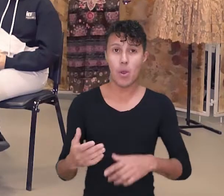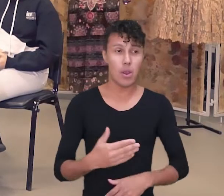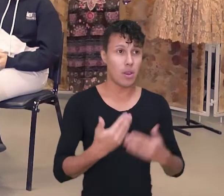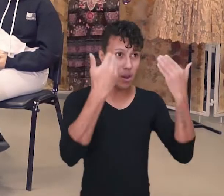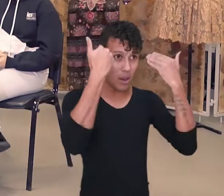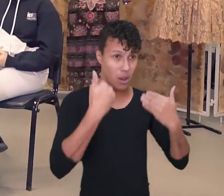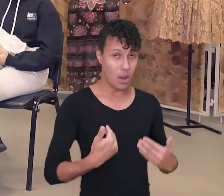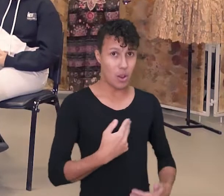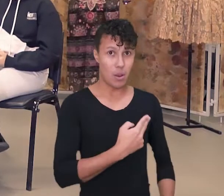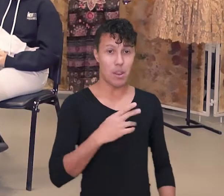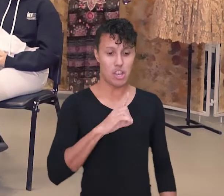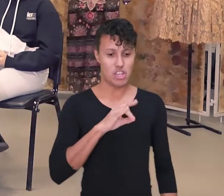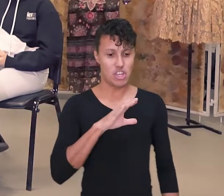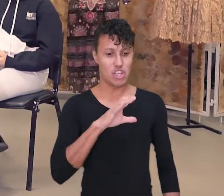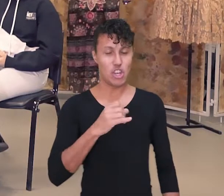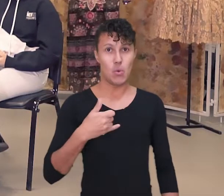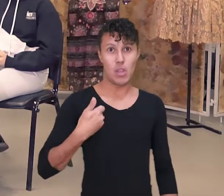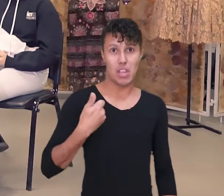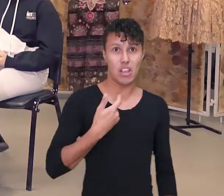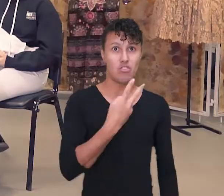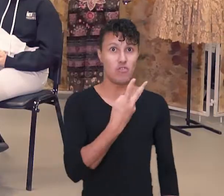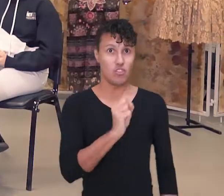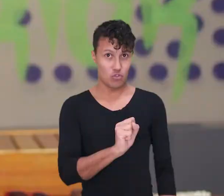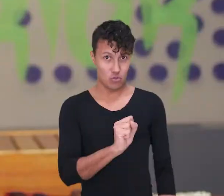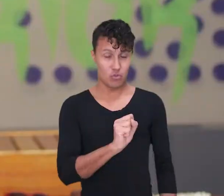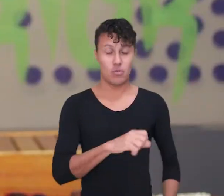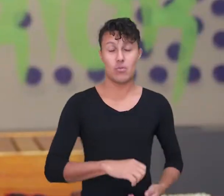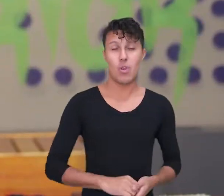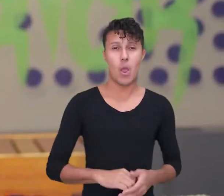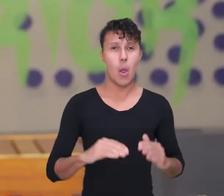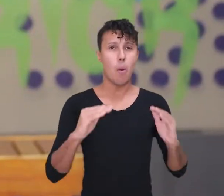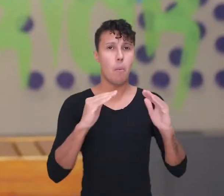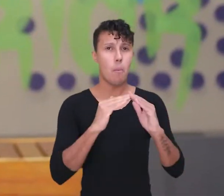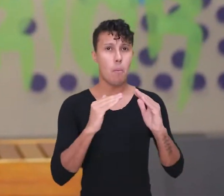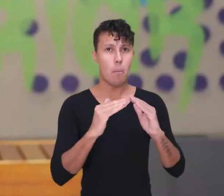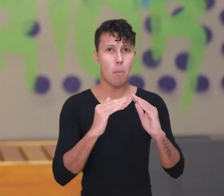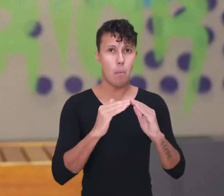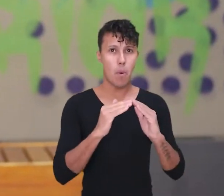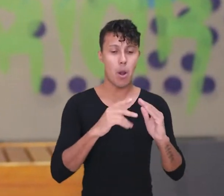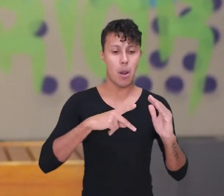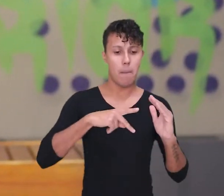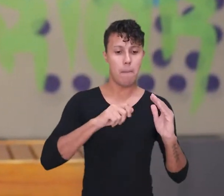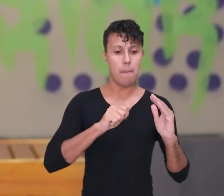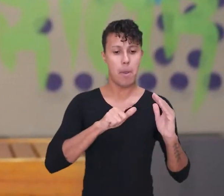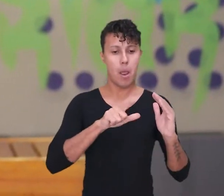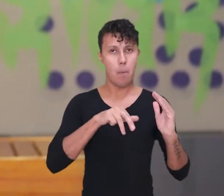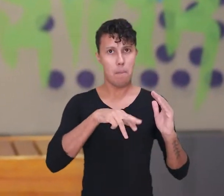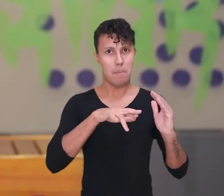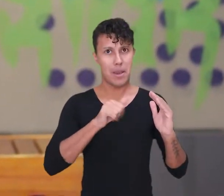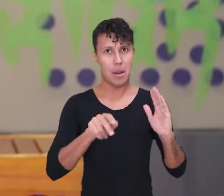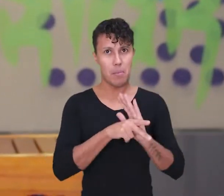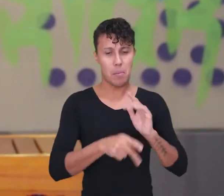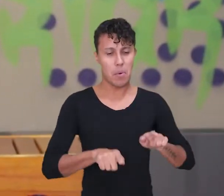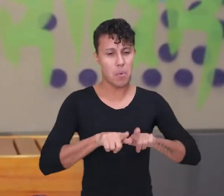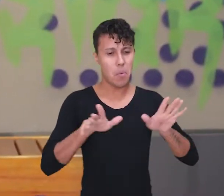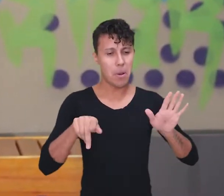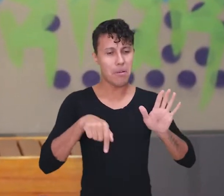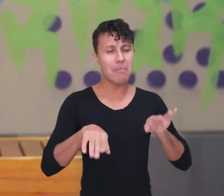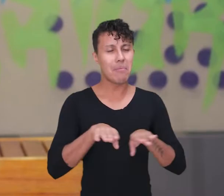sou Dico de Brito, eu tenho 28 anos, eu moro no Jardim Palmira, em